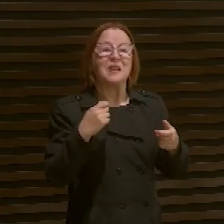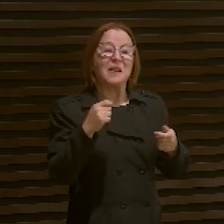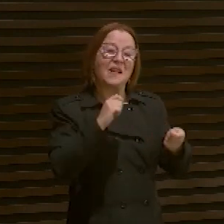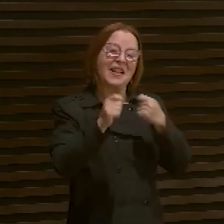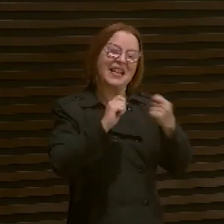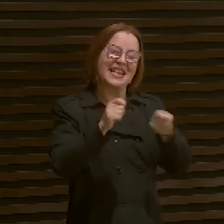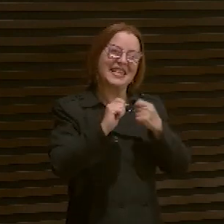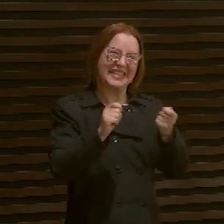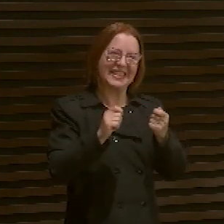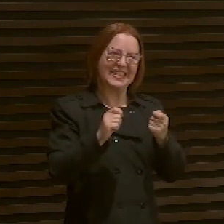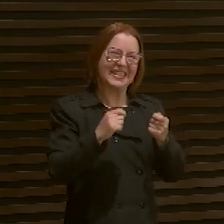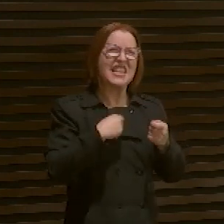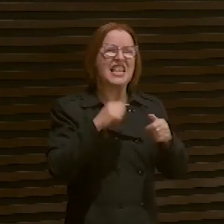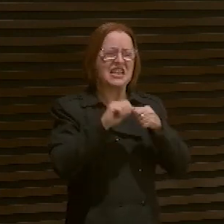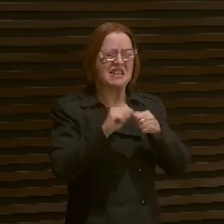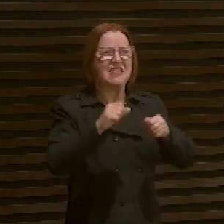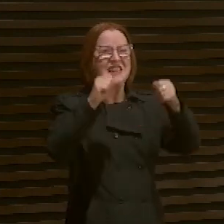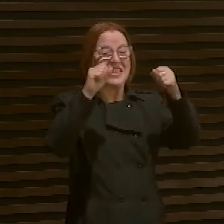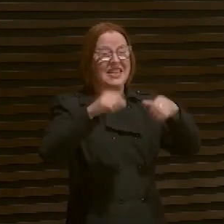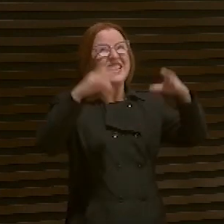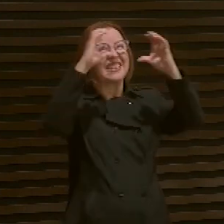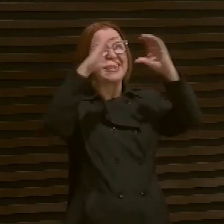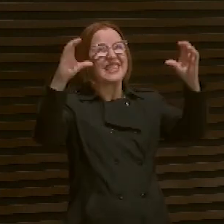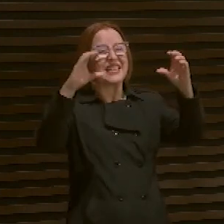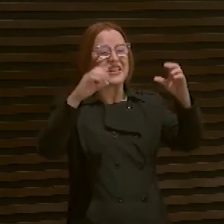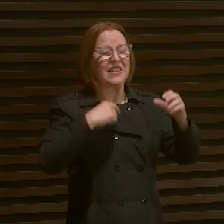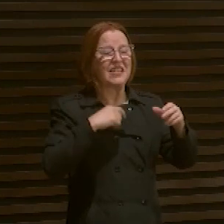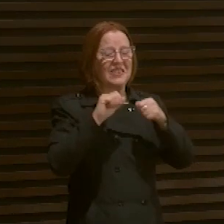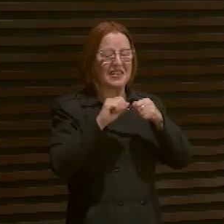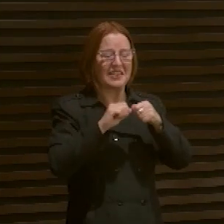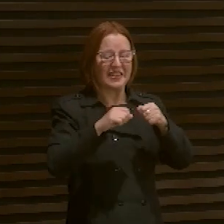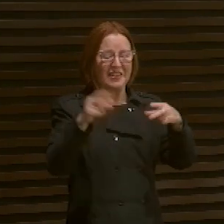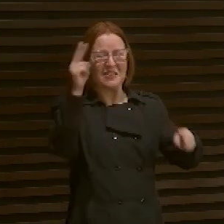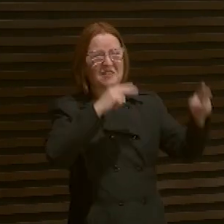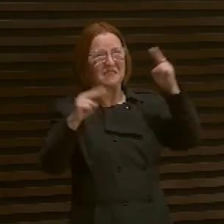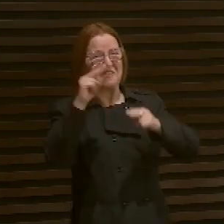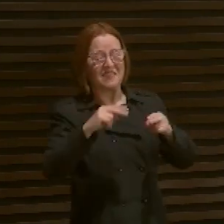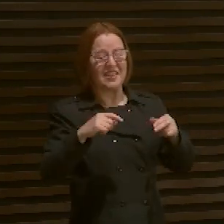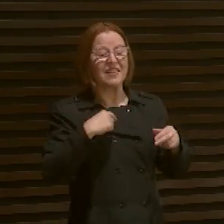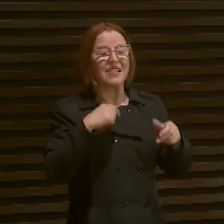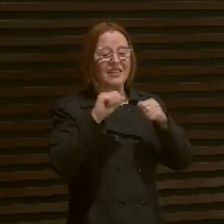Eu criei o céu, eu criei o vento, eu criei o mar, é tudo meu.